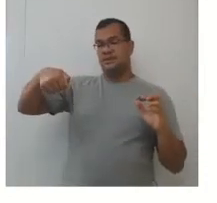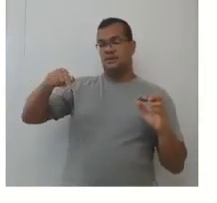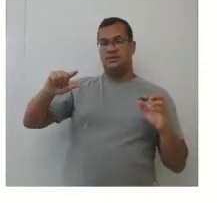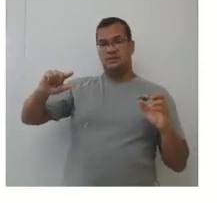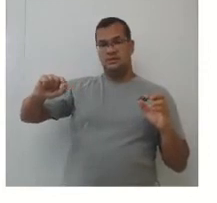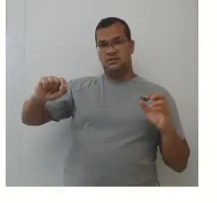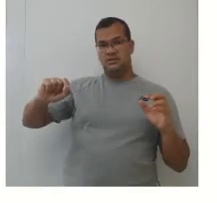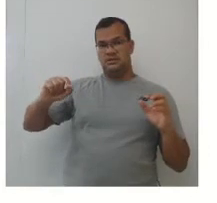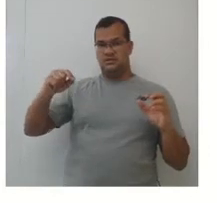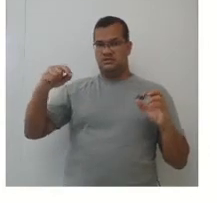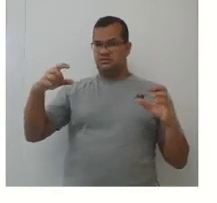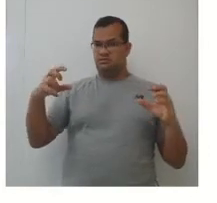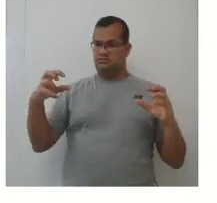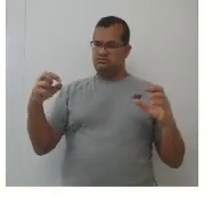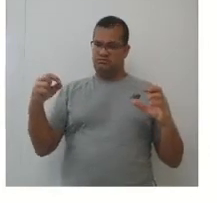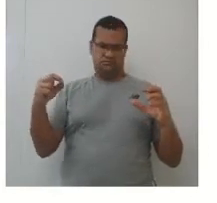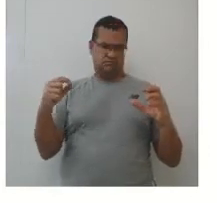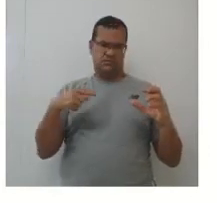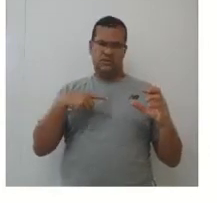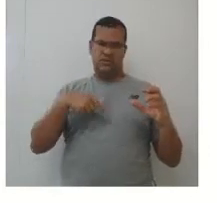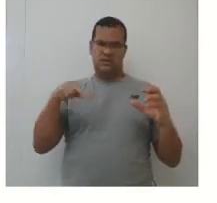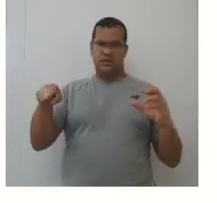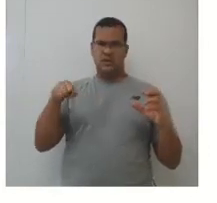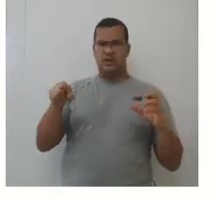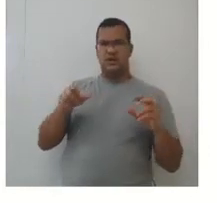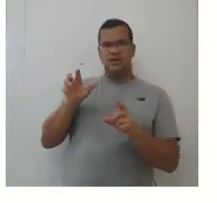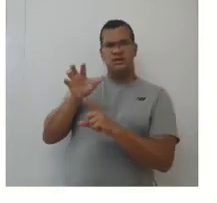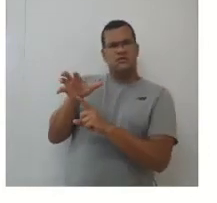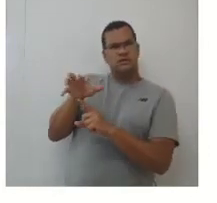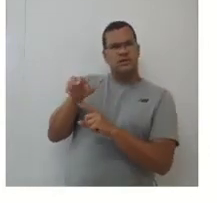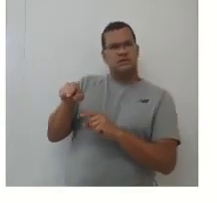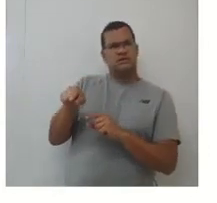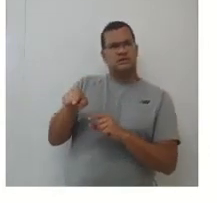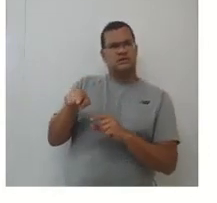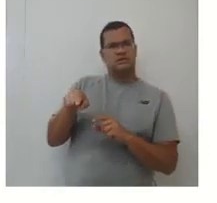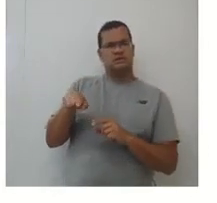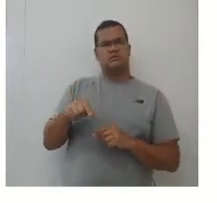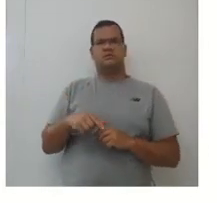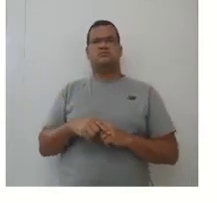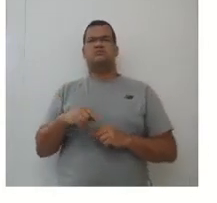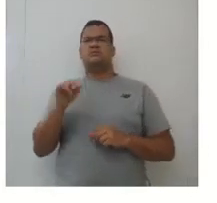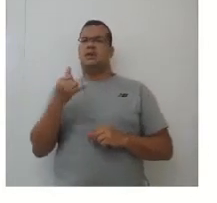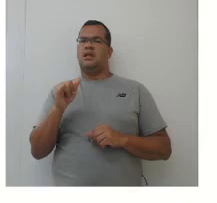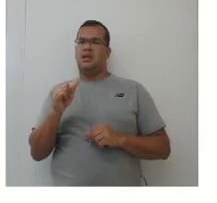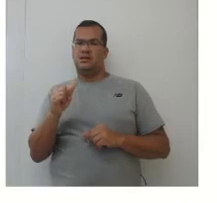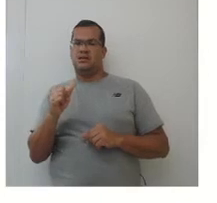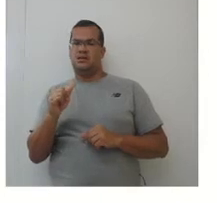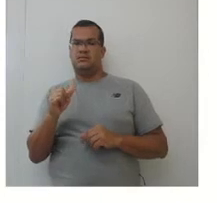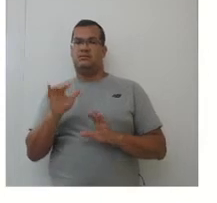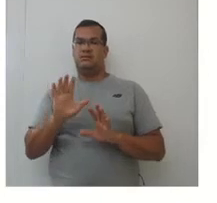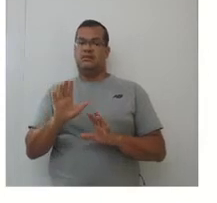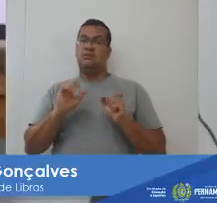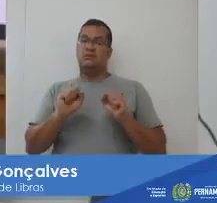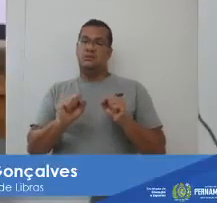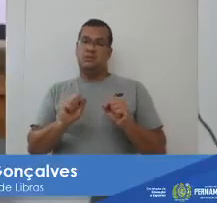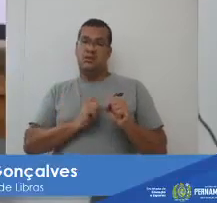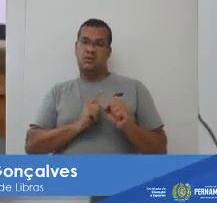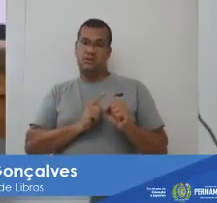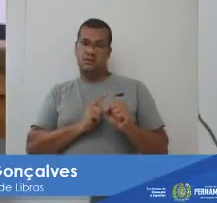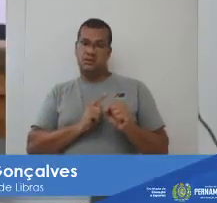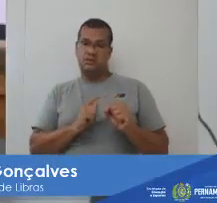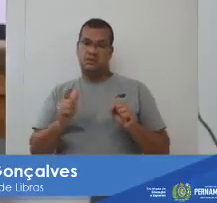nela colocada, sofre a ação de uma força de origem elétrica, que poderá ser